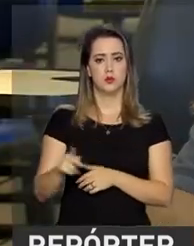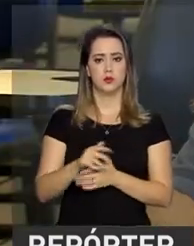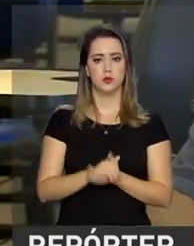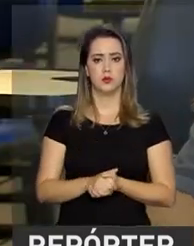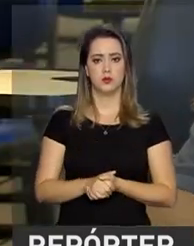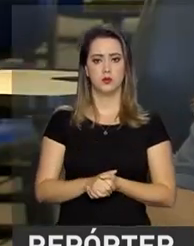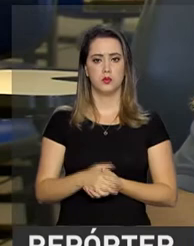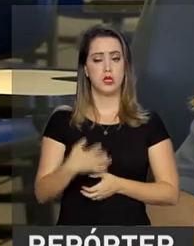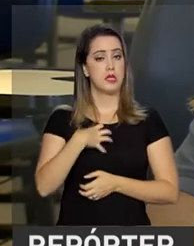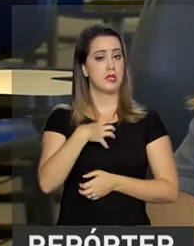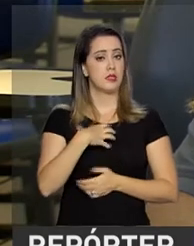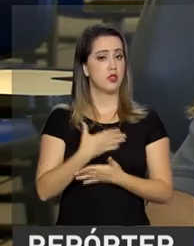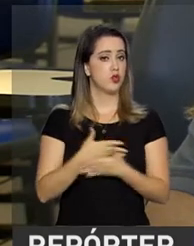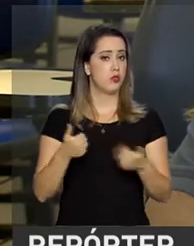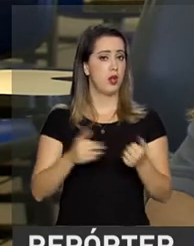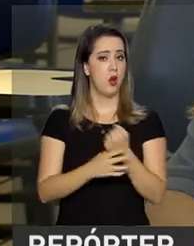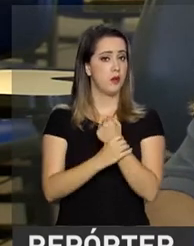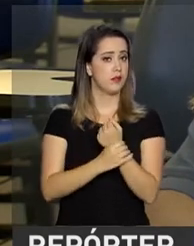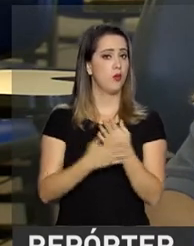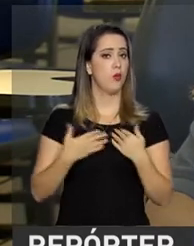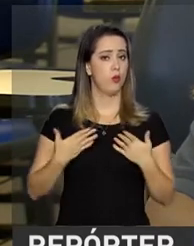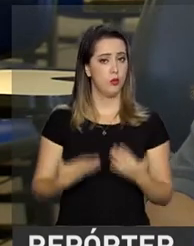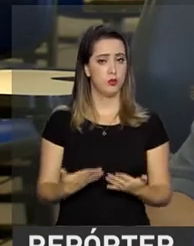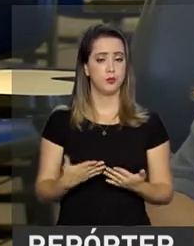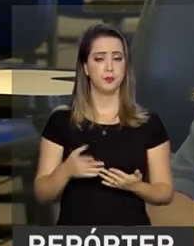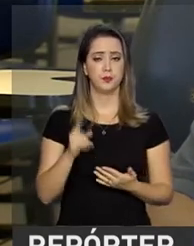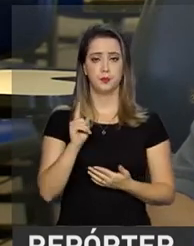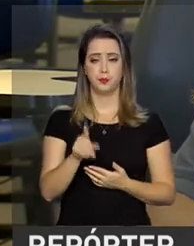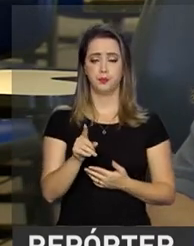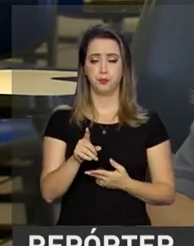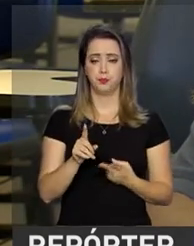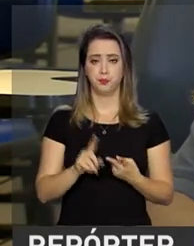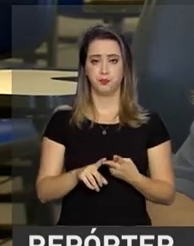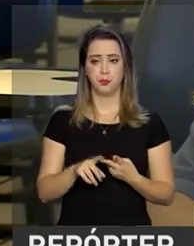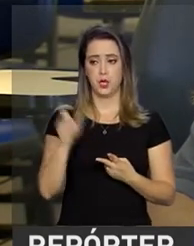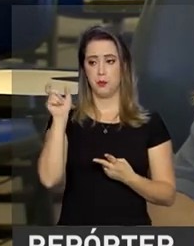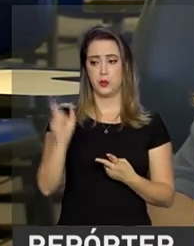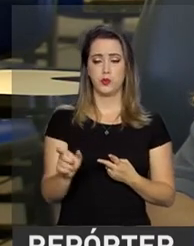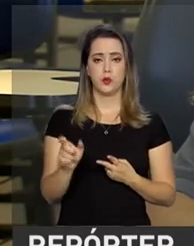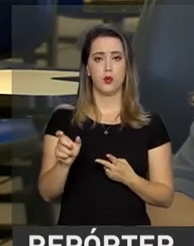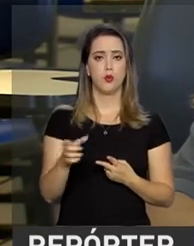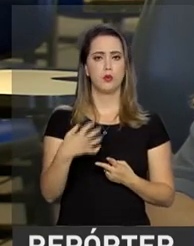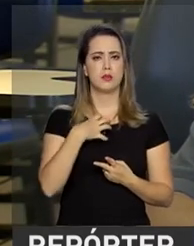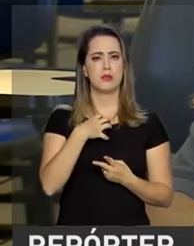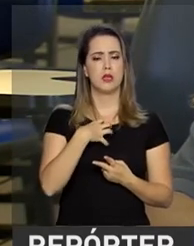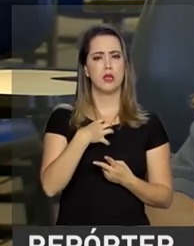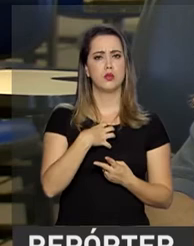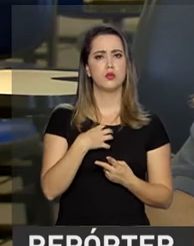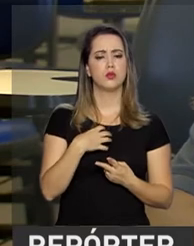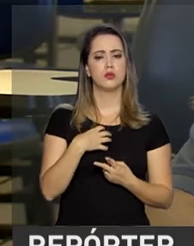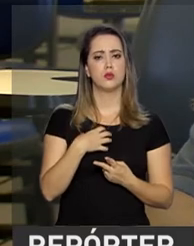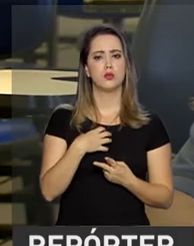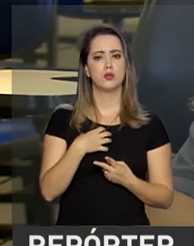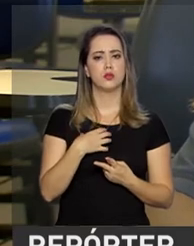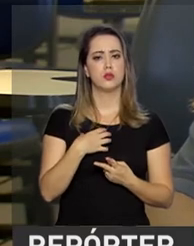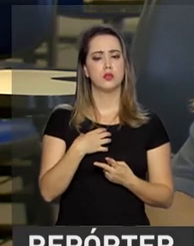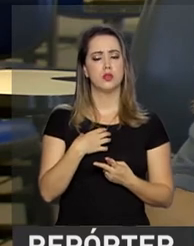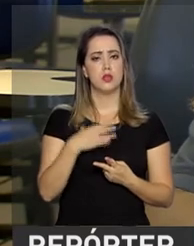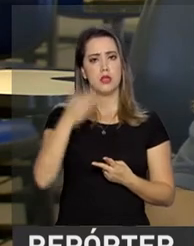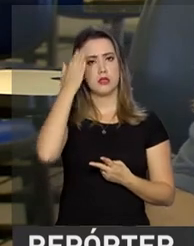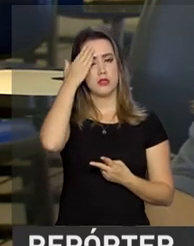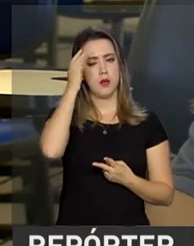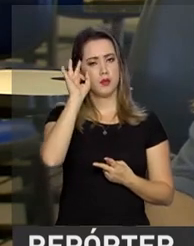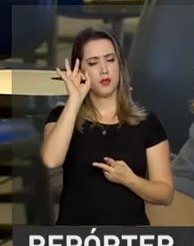mais seguro quando ele conclui a licenciatura, ele sai com aquela definição